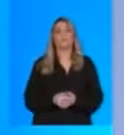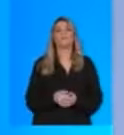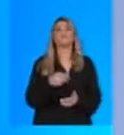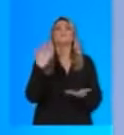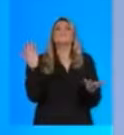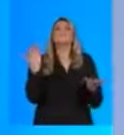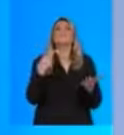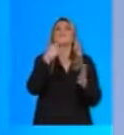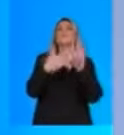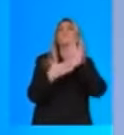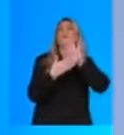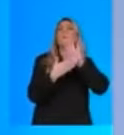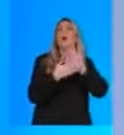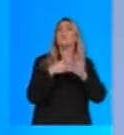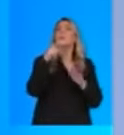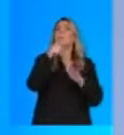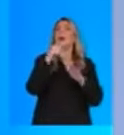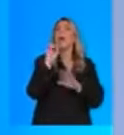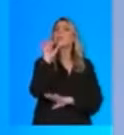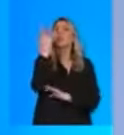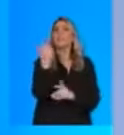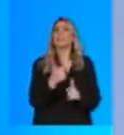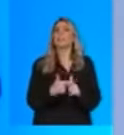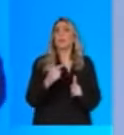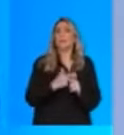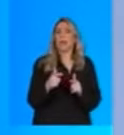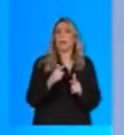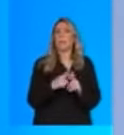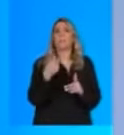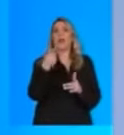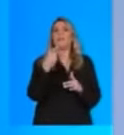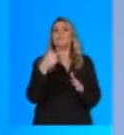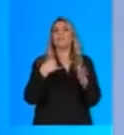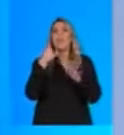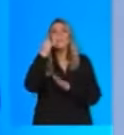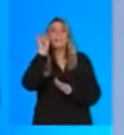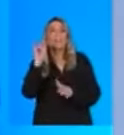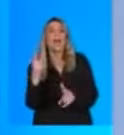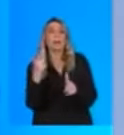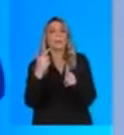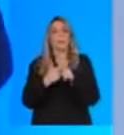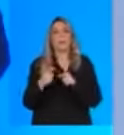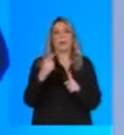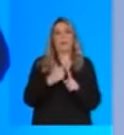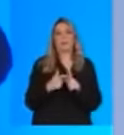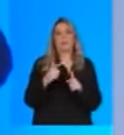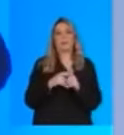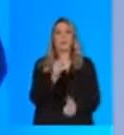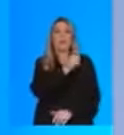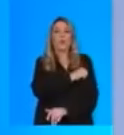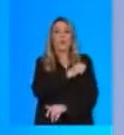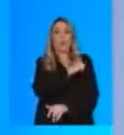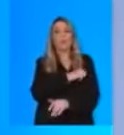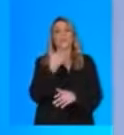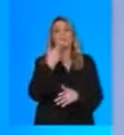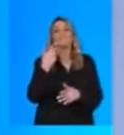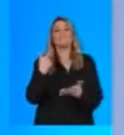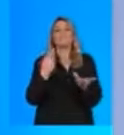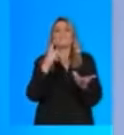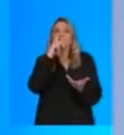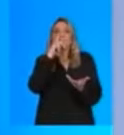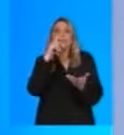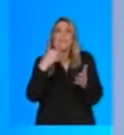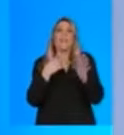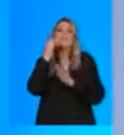quais são as suas propostas para enfrentar esse tema o que de concreto você faria no Rio de Janeiro para evitar que o rio contribuísse pro agravamento dessa